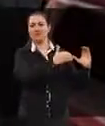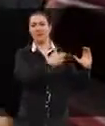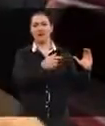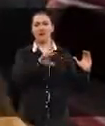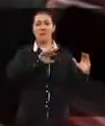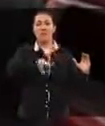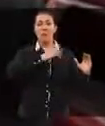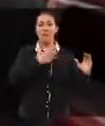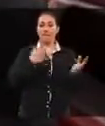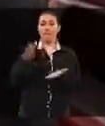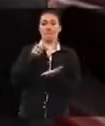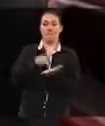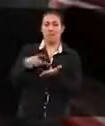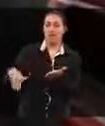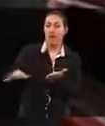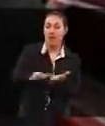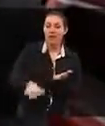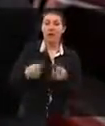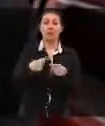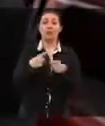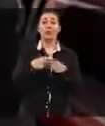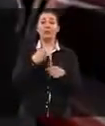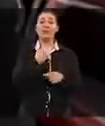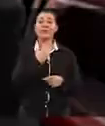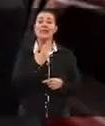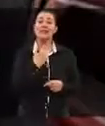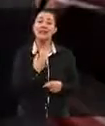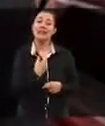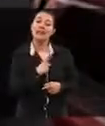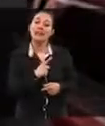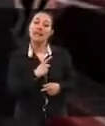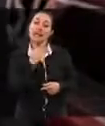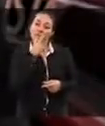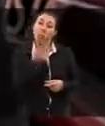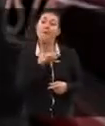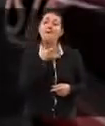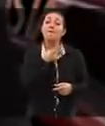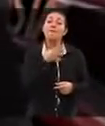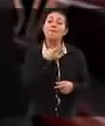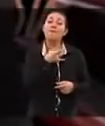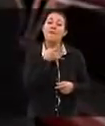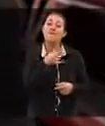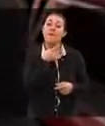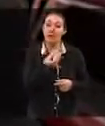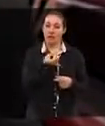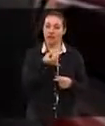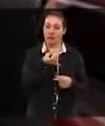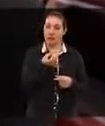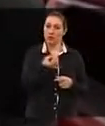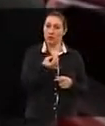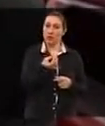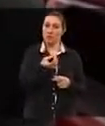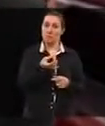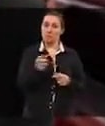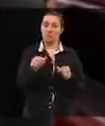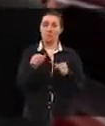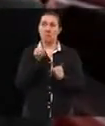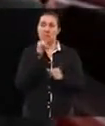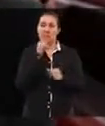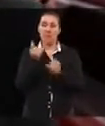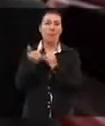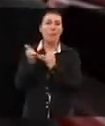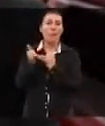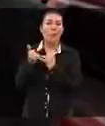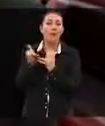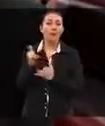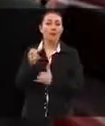aderir. Está muito fora da realidade, ele depende ainda daquele alimento, ele tem uma certa dependência, inclusive uma dependência